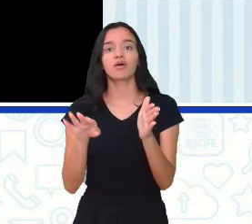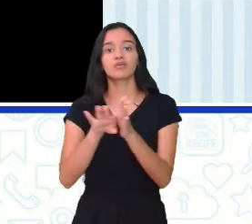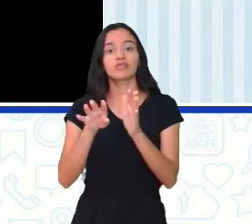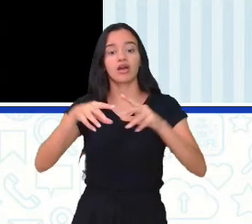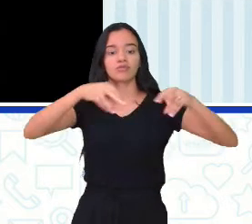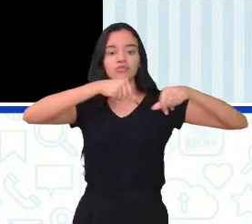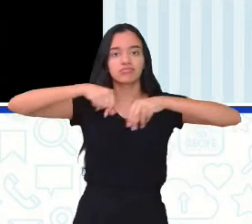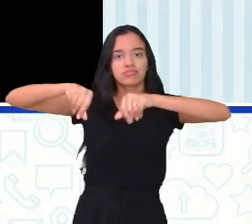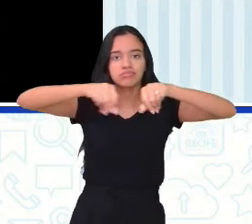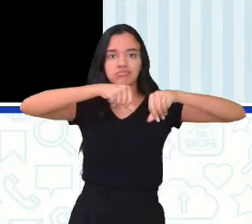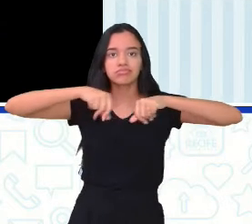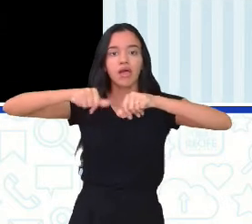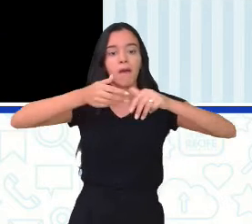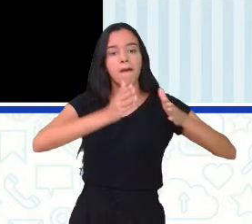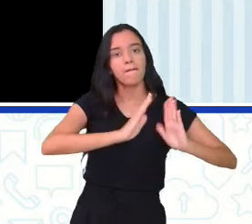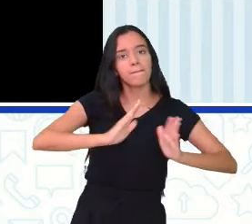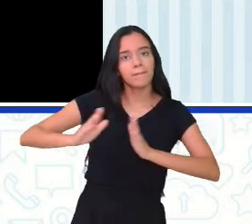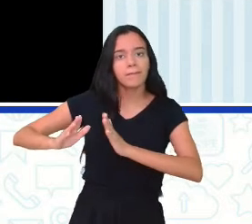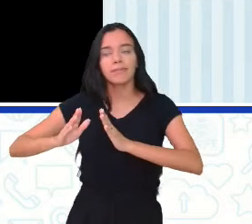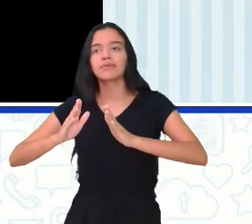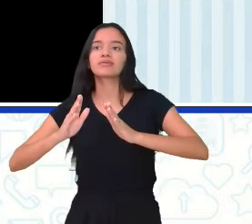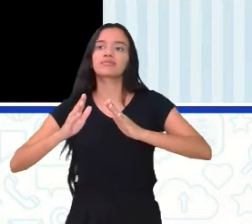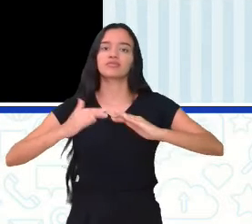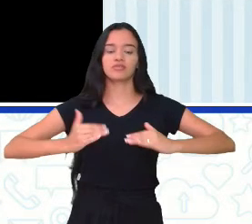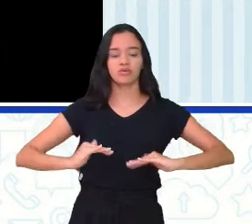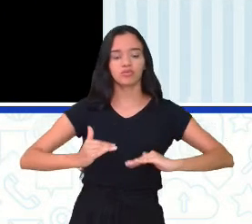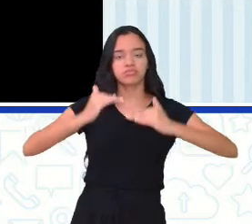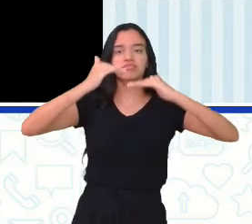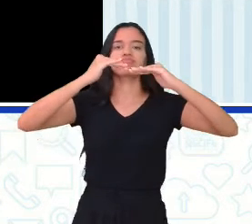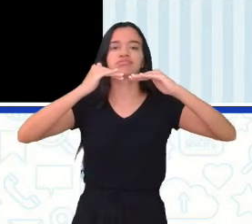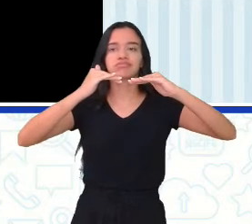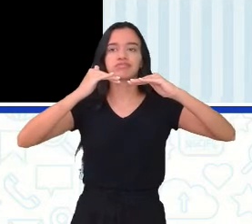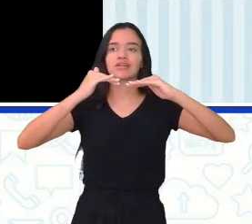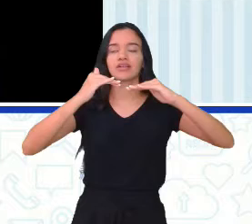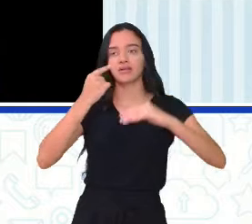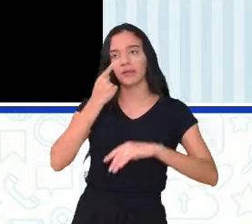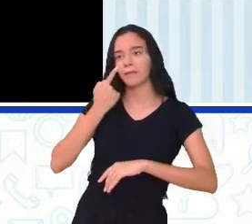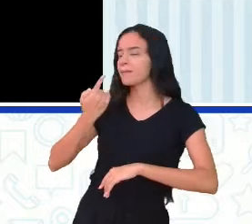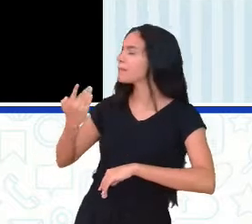o esgoto passa pelo processo de sedimentação. Os grãos de areia, mais